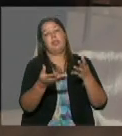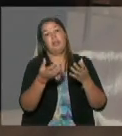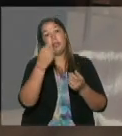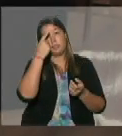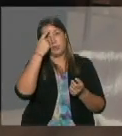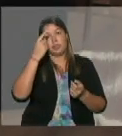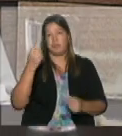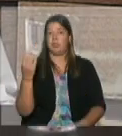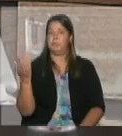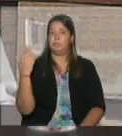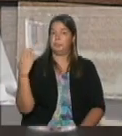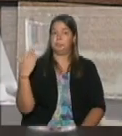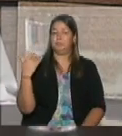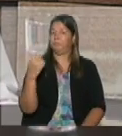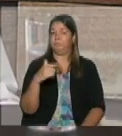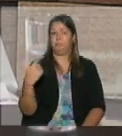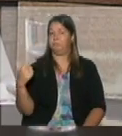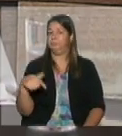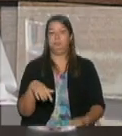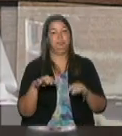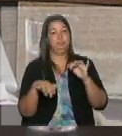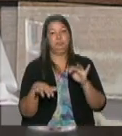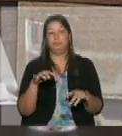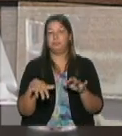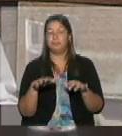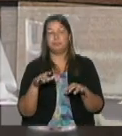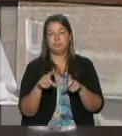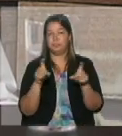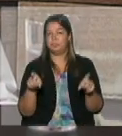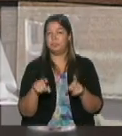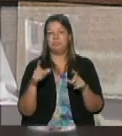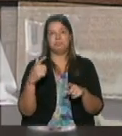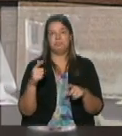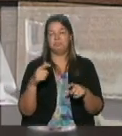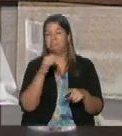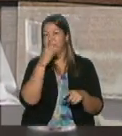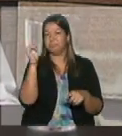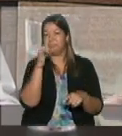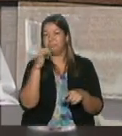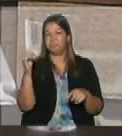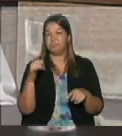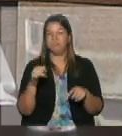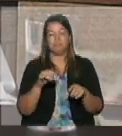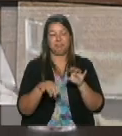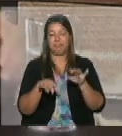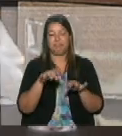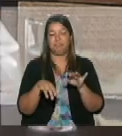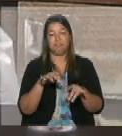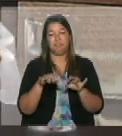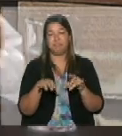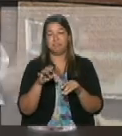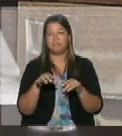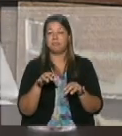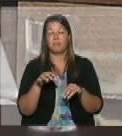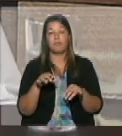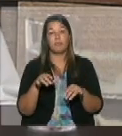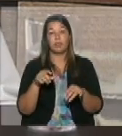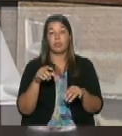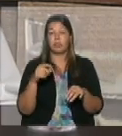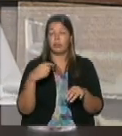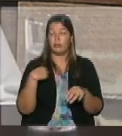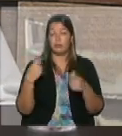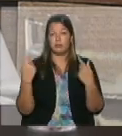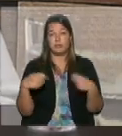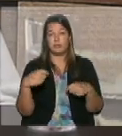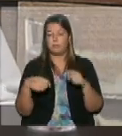naquela época não tinha computador, não tinha nem máquina elétrica, era uma máquina Underwood, manual.